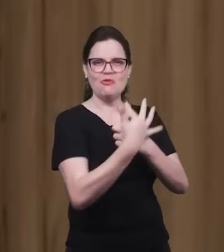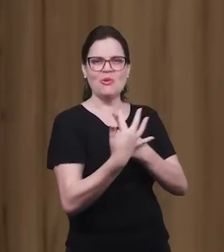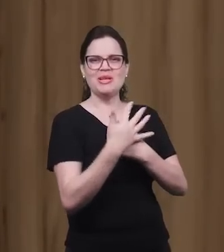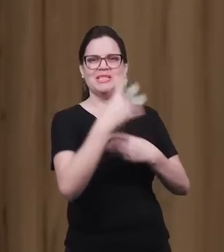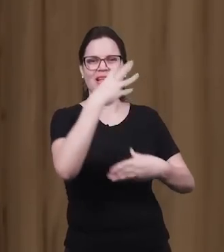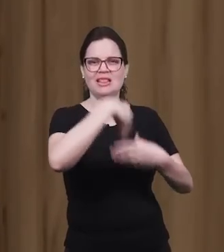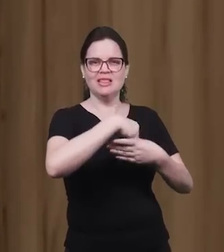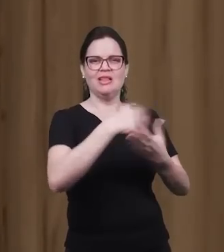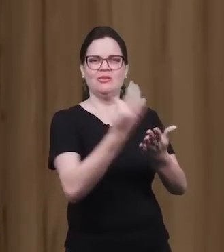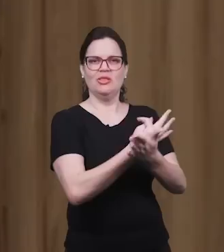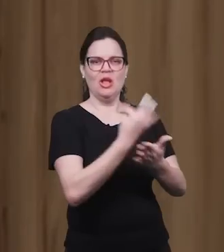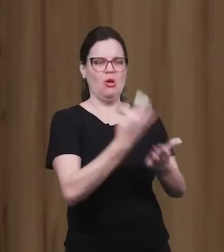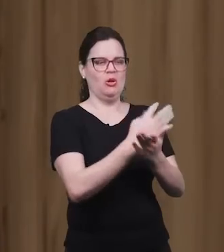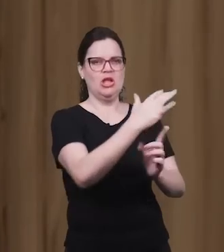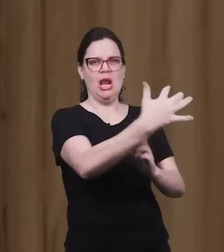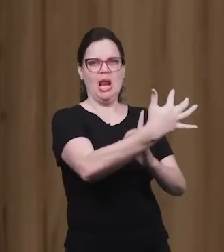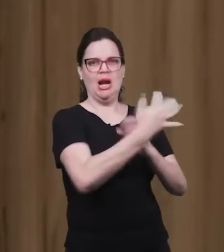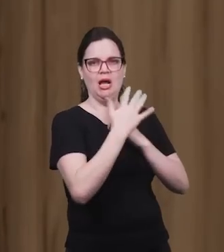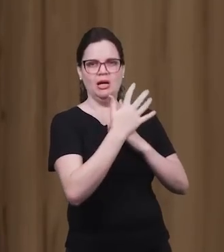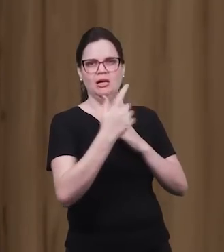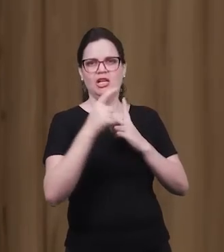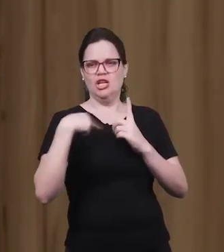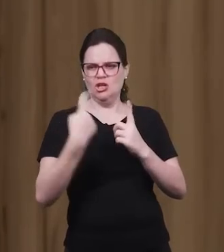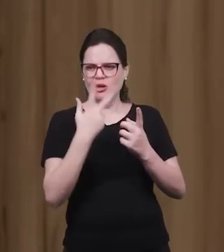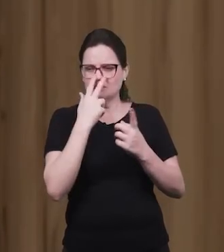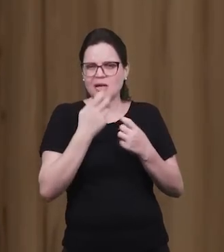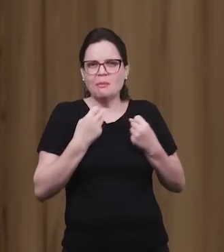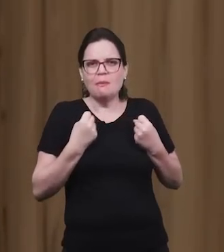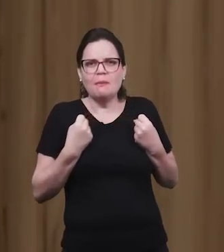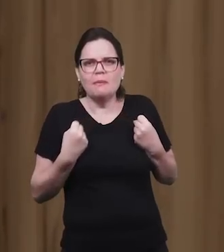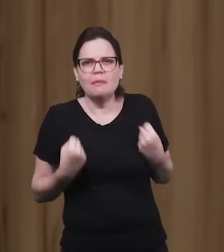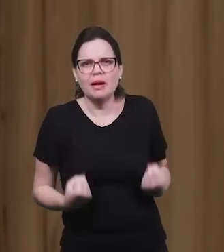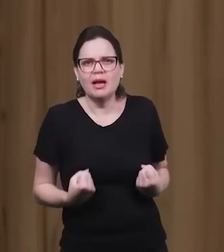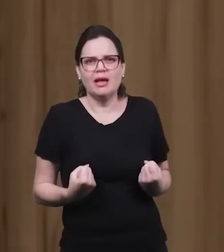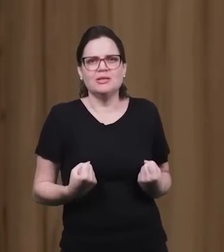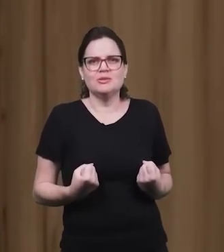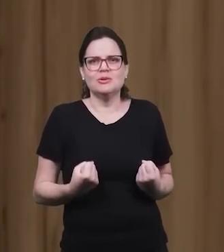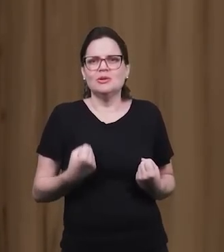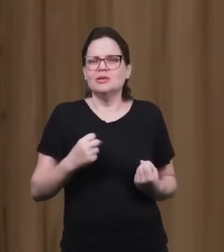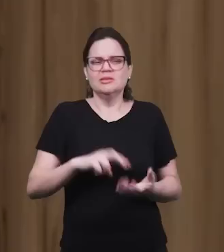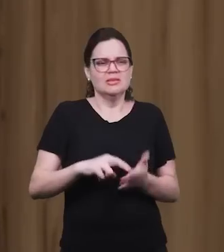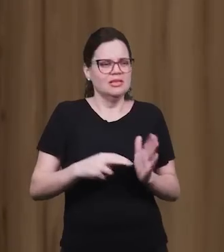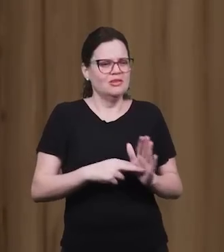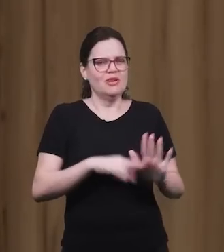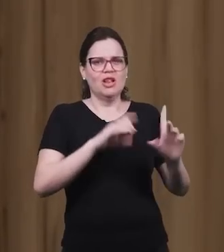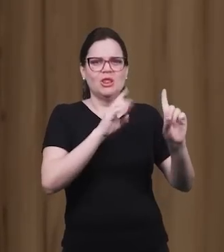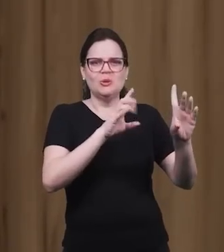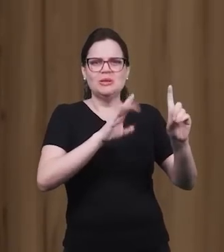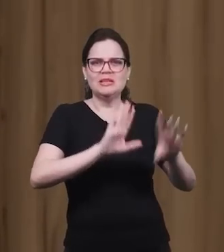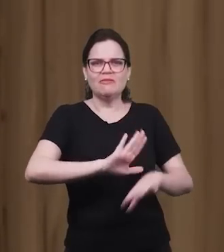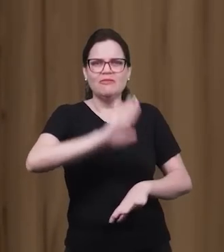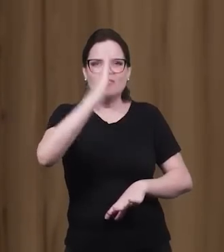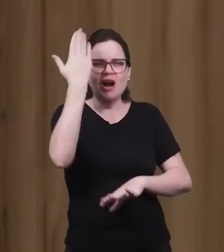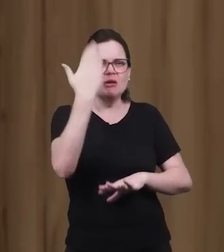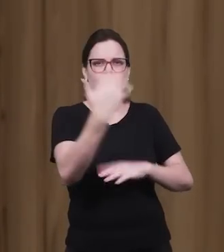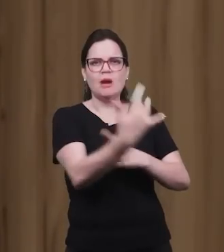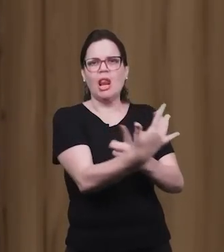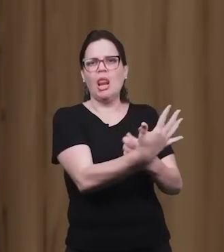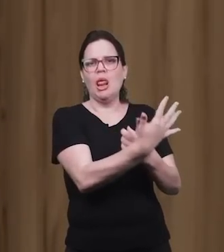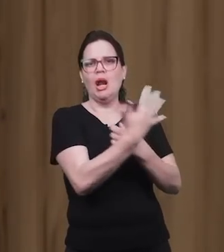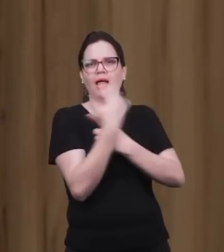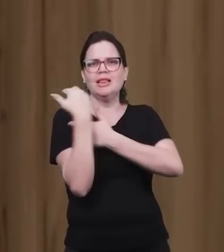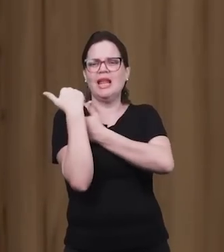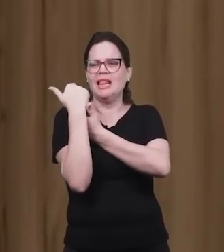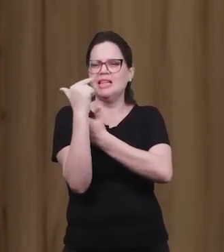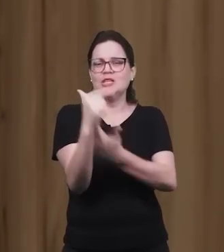por filosofias. E isso trouxe naturalmente um peso para um protestantismo que se tradicionalizou, ou seja, se